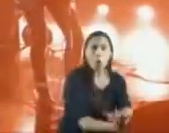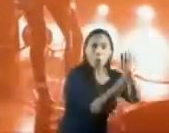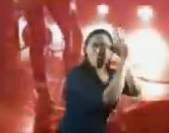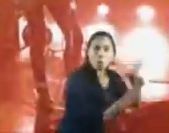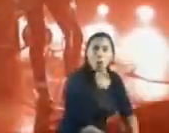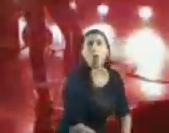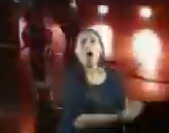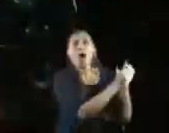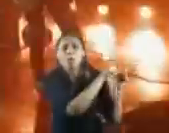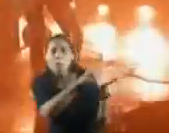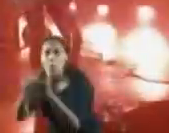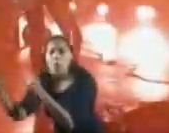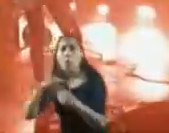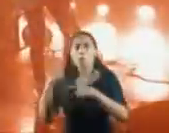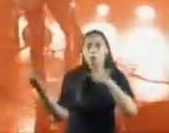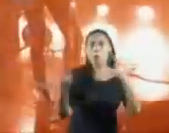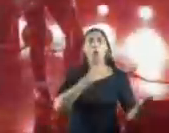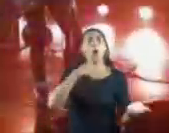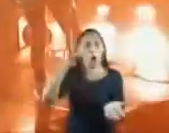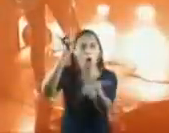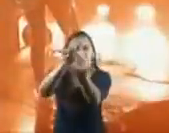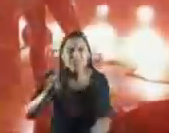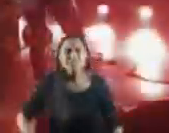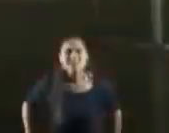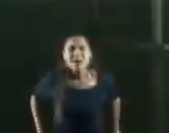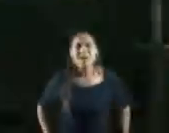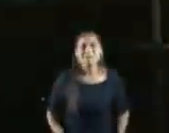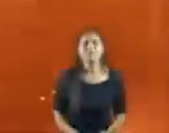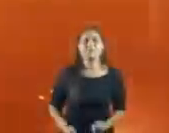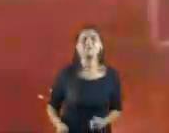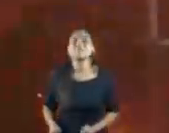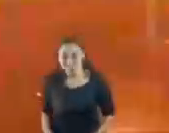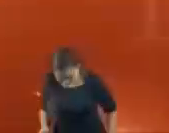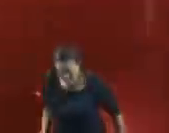policial, terrorismo oficial.